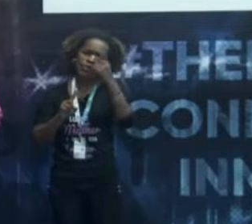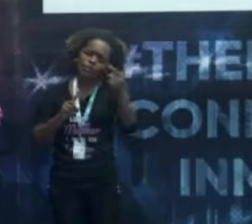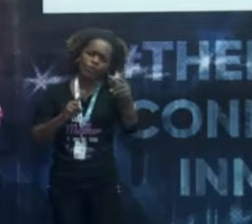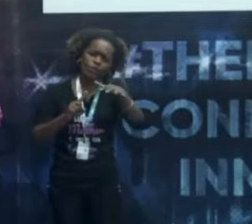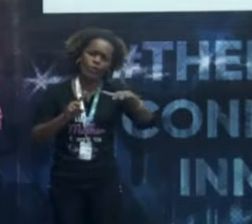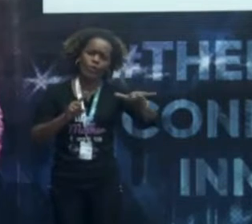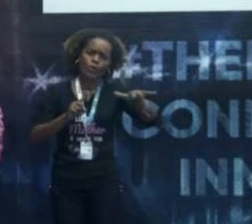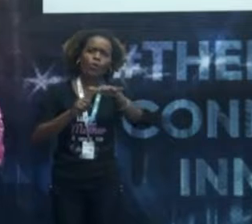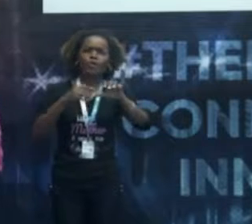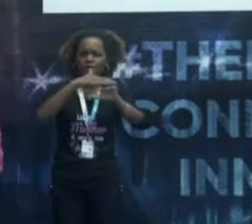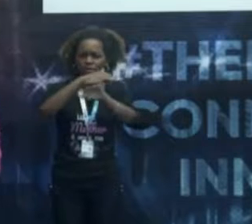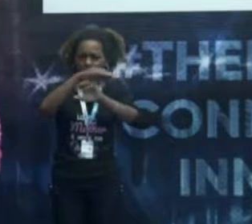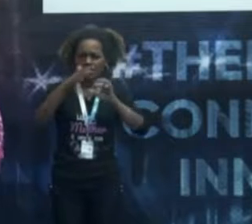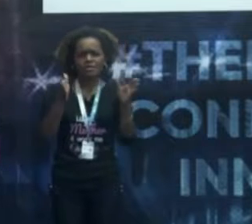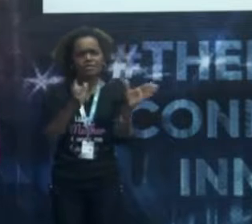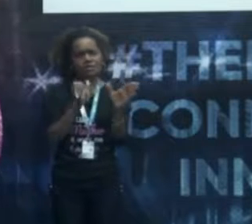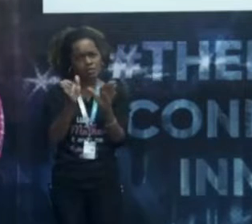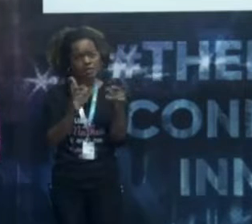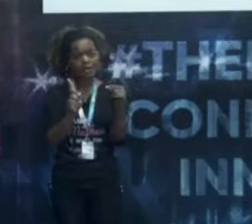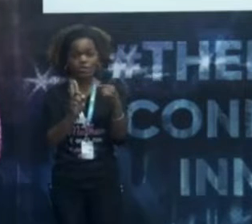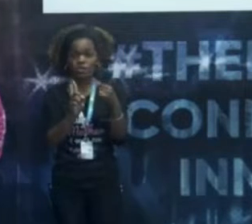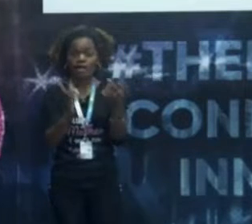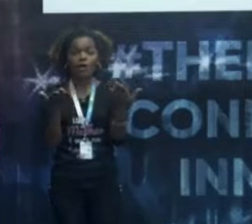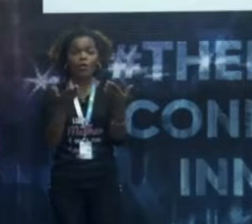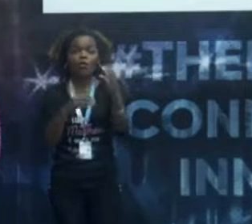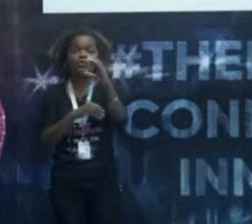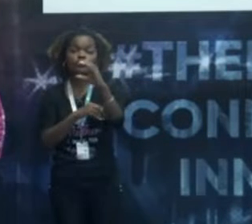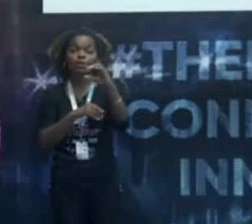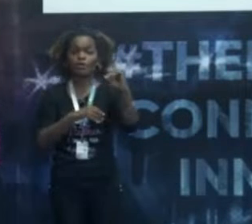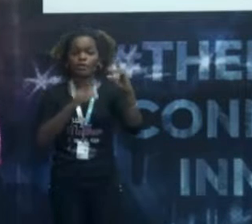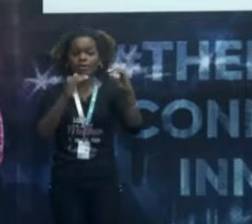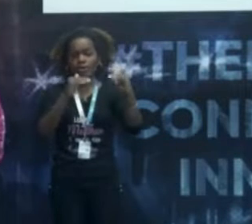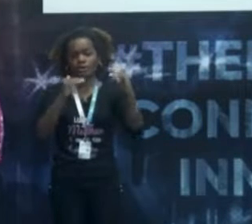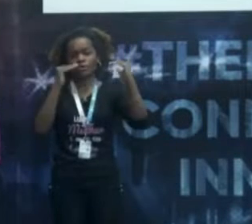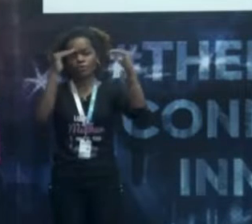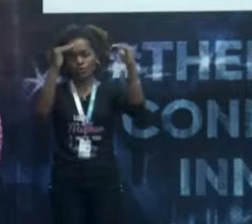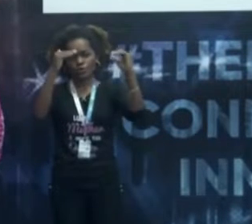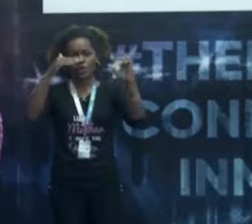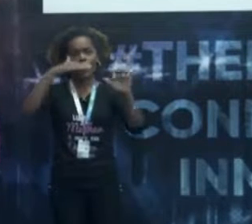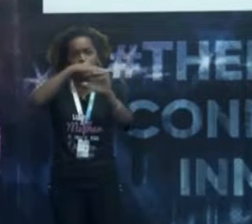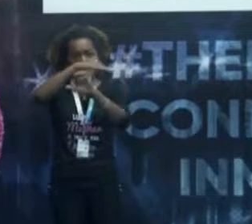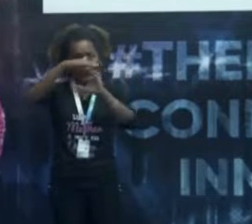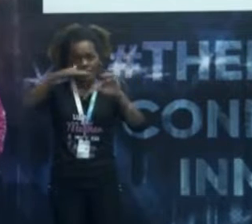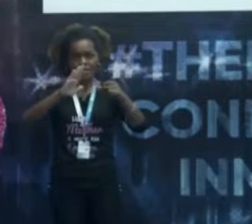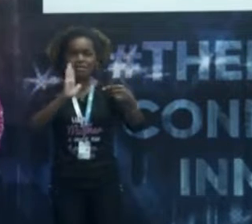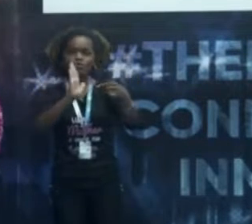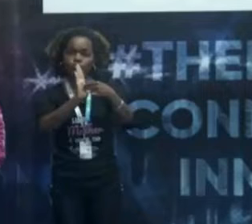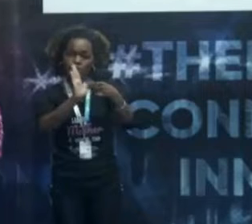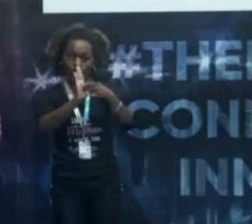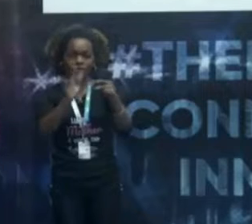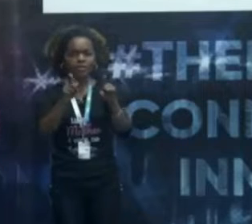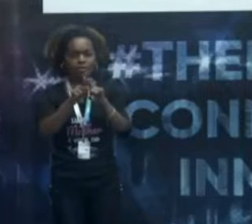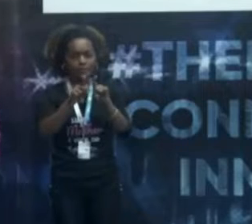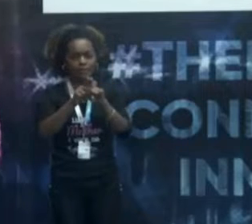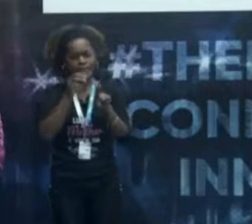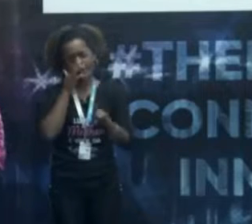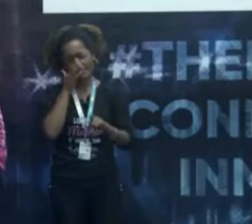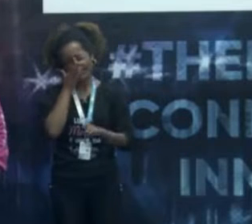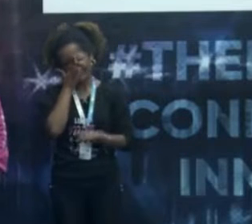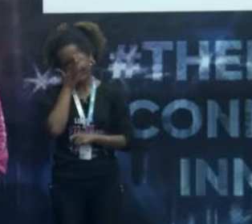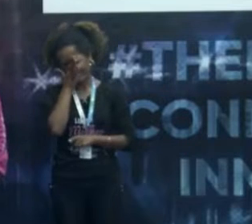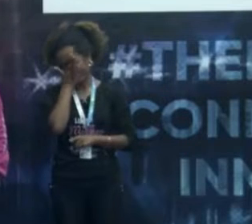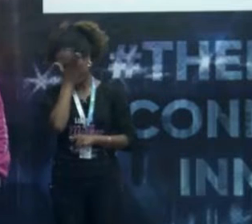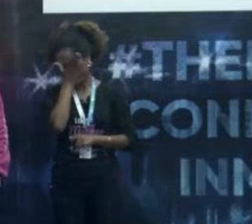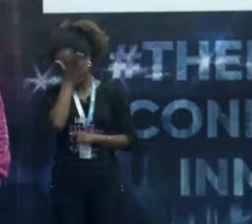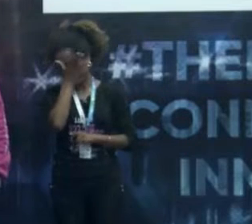acessibilidade e hoje em dia eu estou coordenadora da AutoQI, que é uma empresa de software também, e claro, né, trazendo todo esse meu